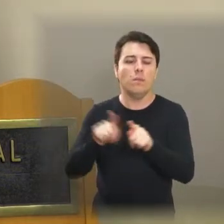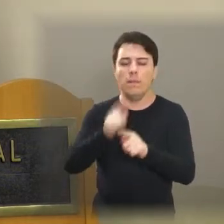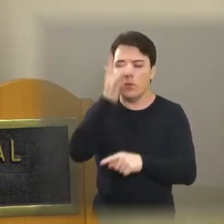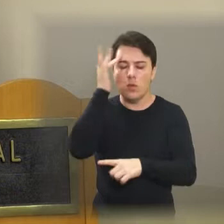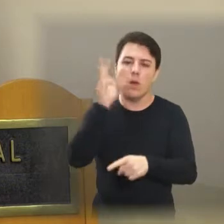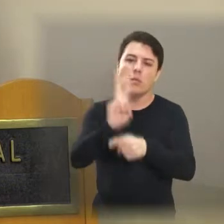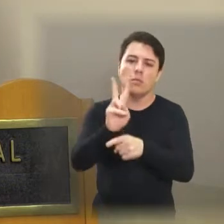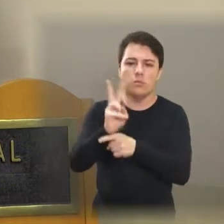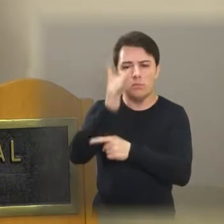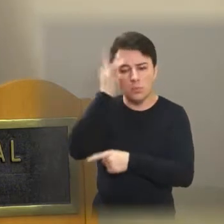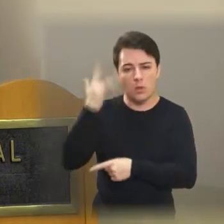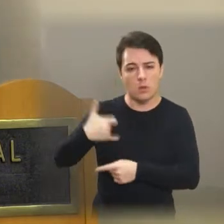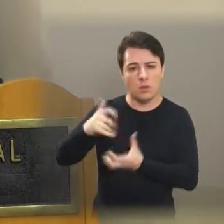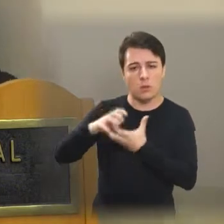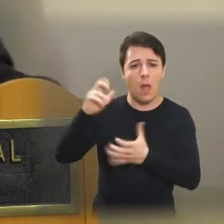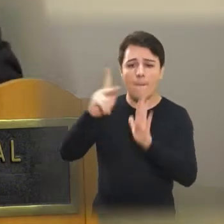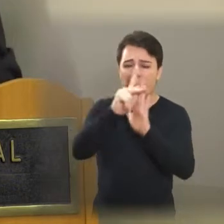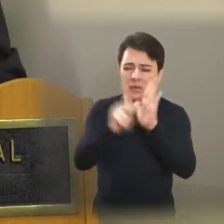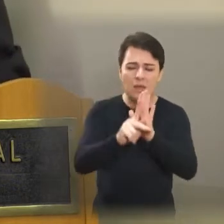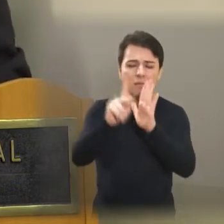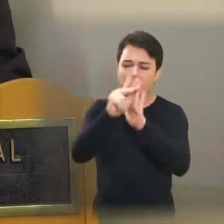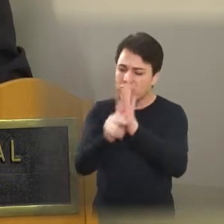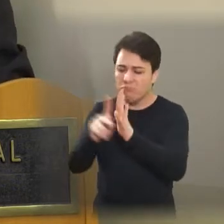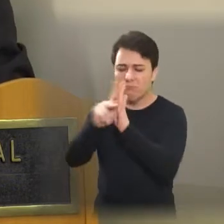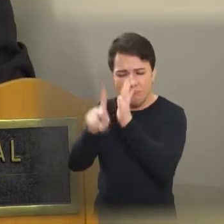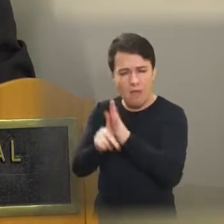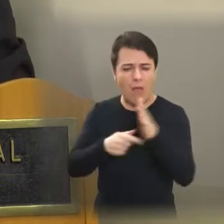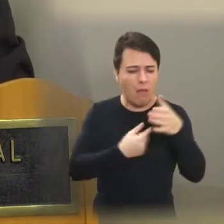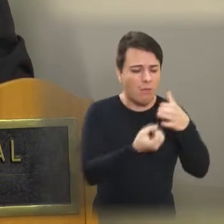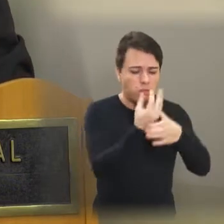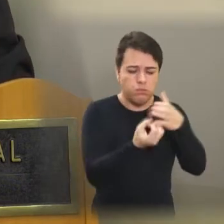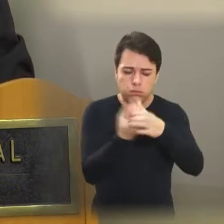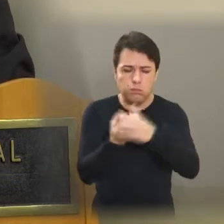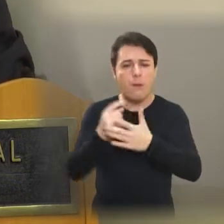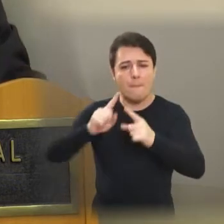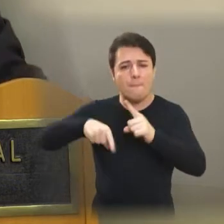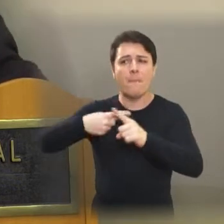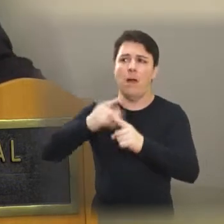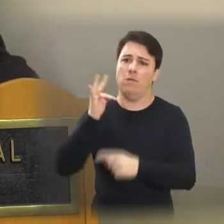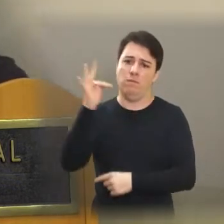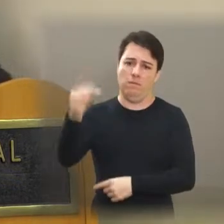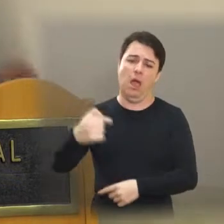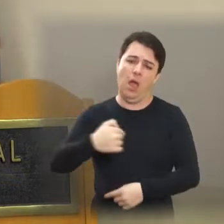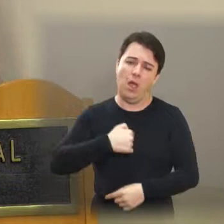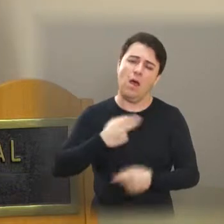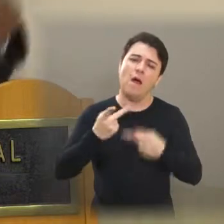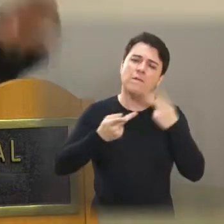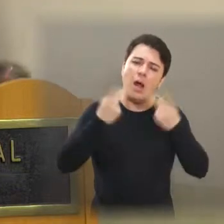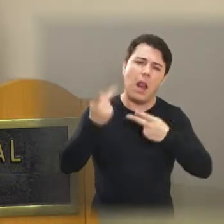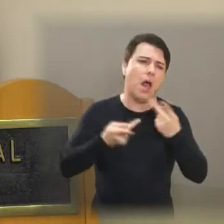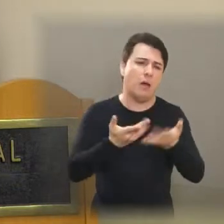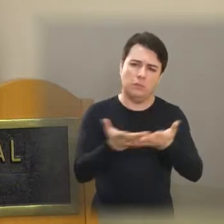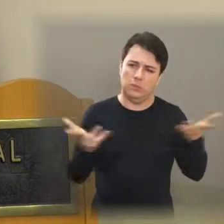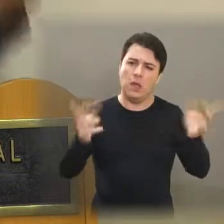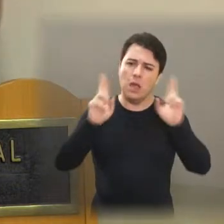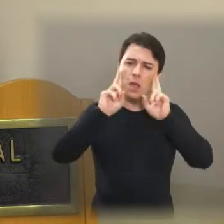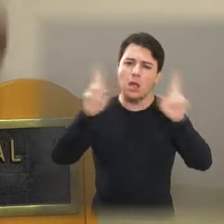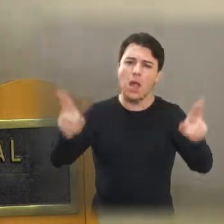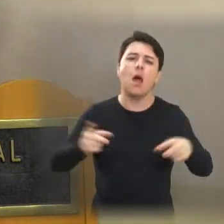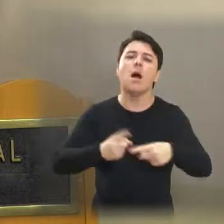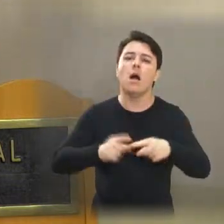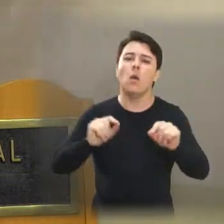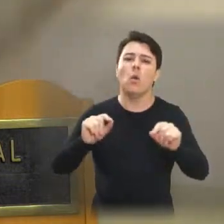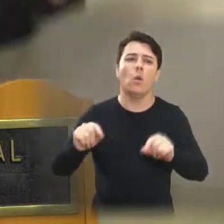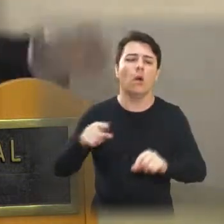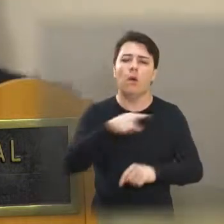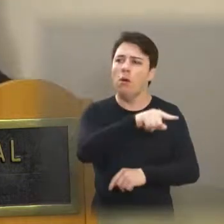idoso. Todos os projetos aqui eu fiz nessa casa e vou fazer muito mais. Eu falo com todo respeito, que muitas vezes